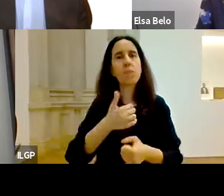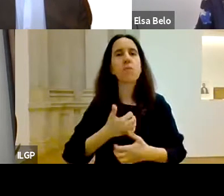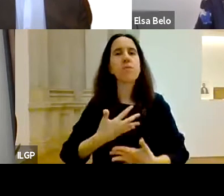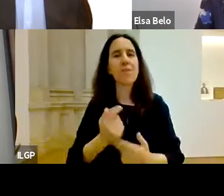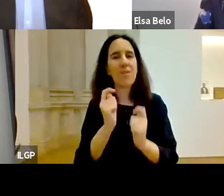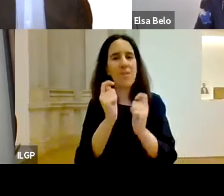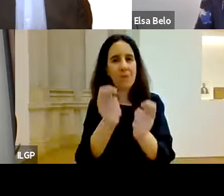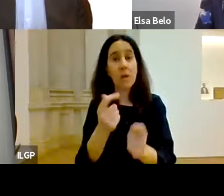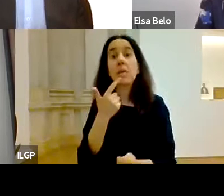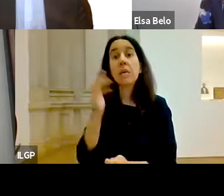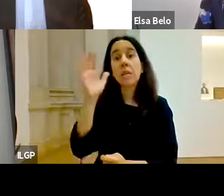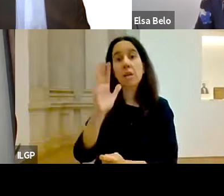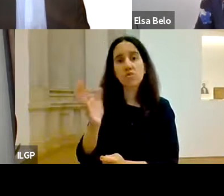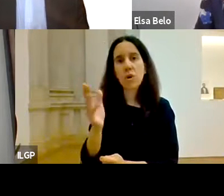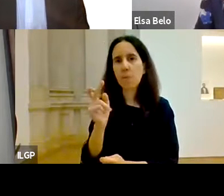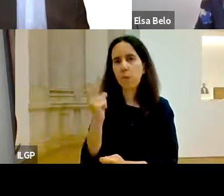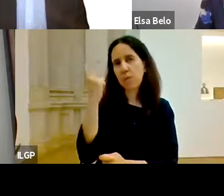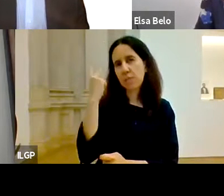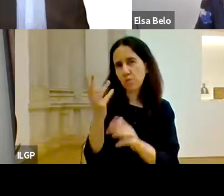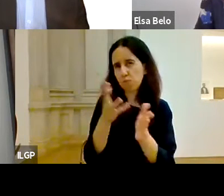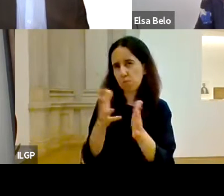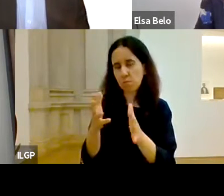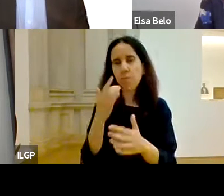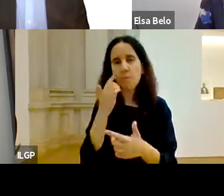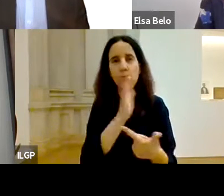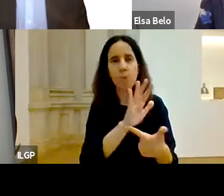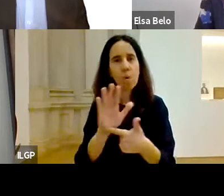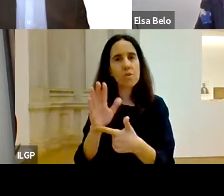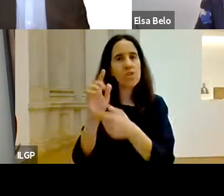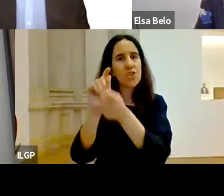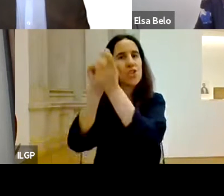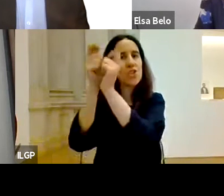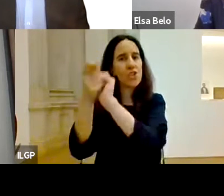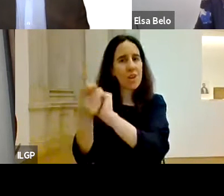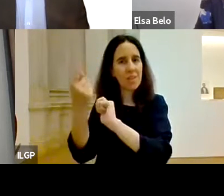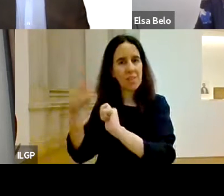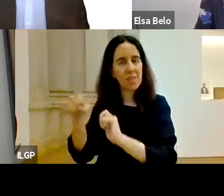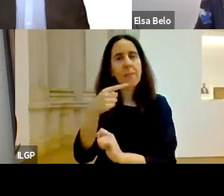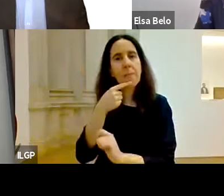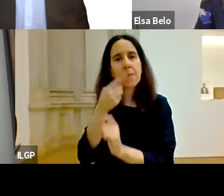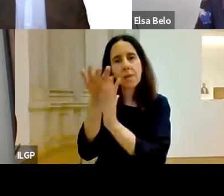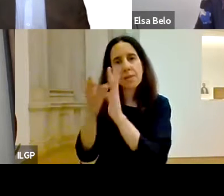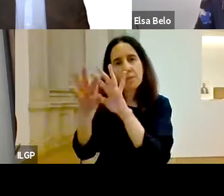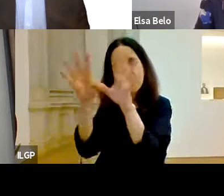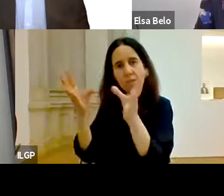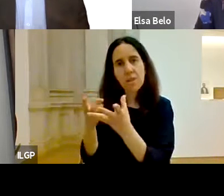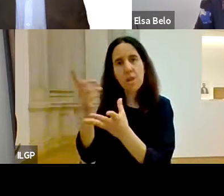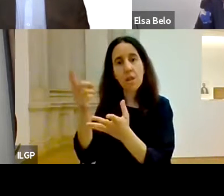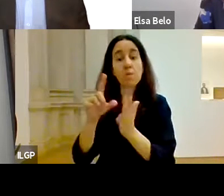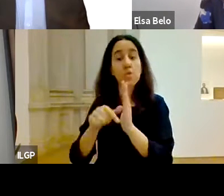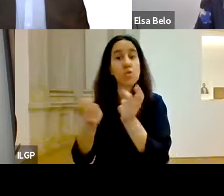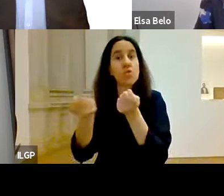foi feito em Inglaterra há sensivelmente 2 anos e mostra um estado de maturidade e de transversalidade da função da gestão de